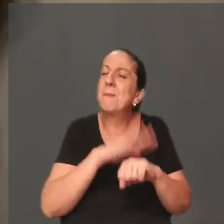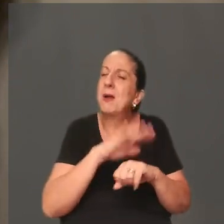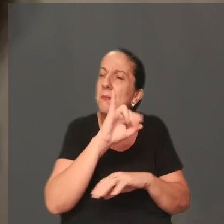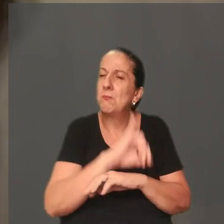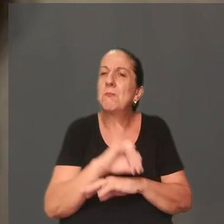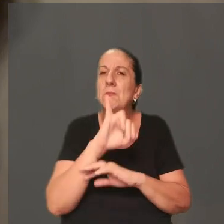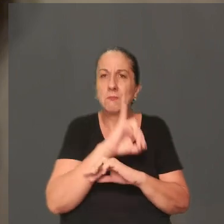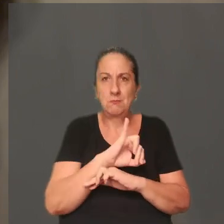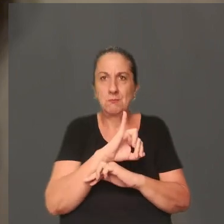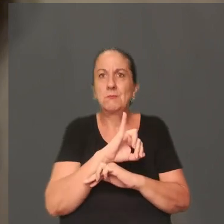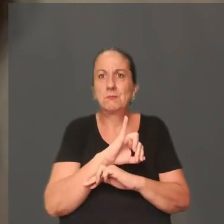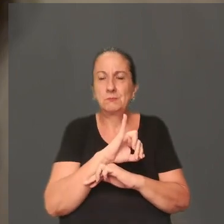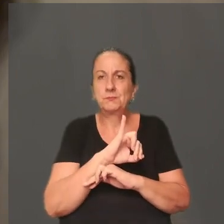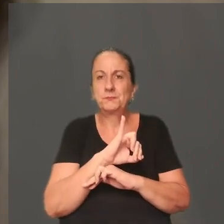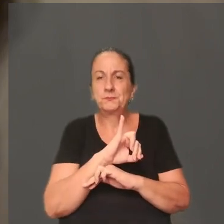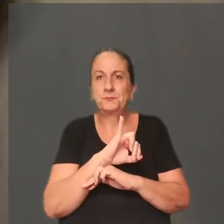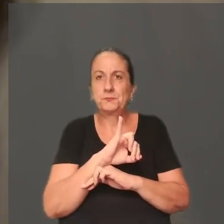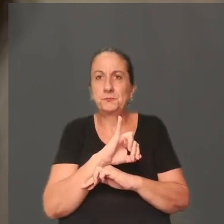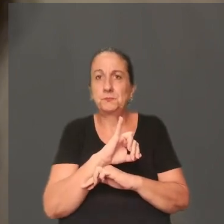a fonte.